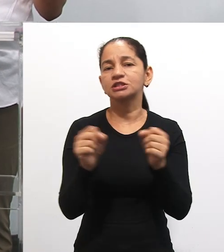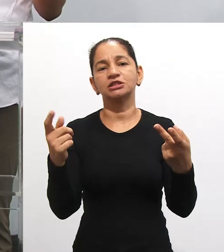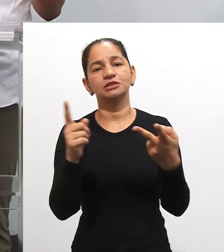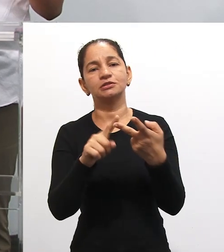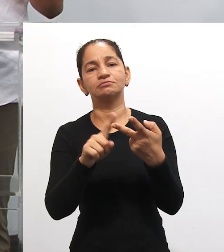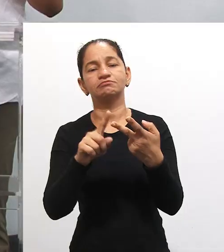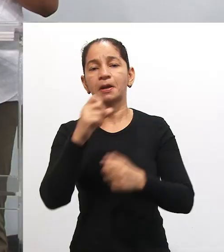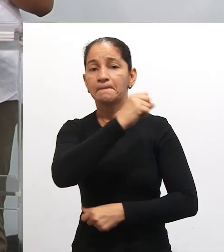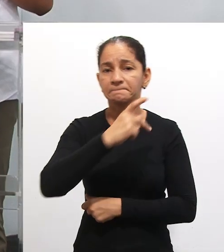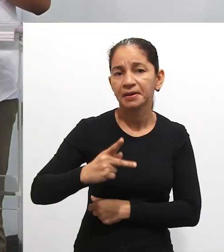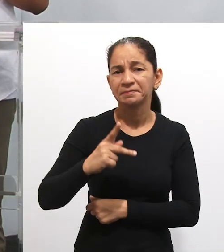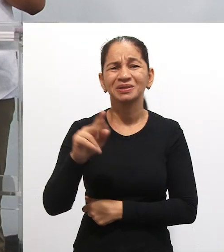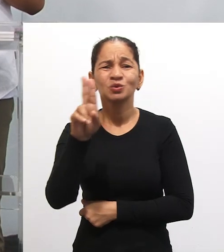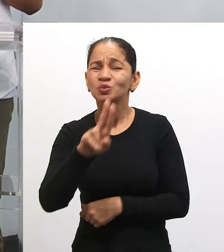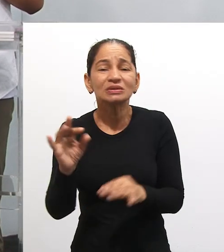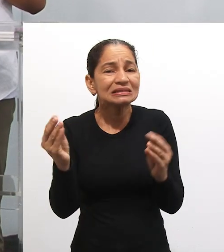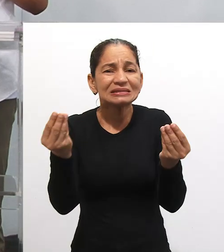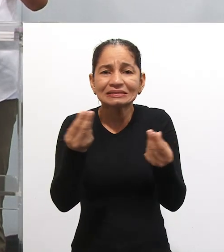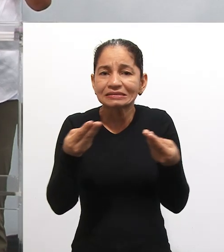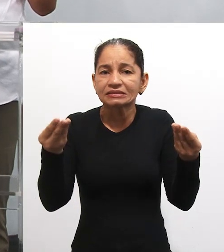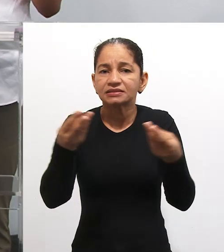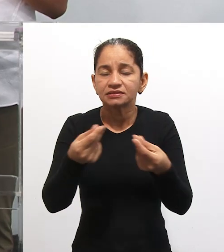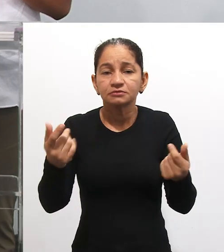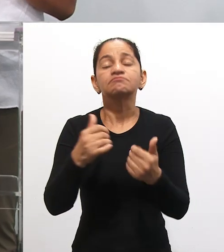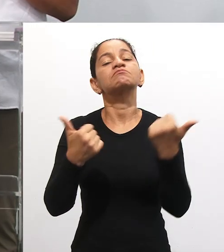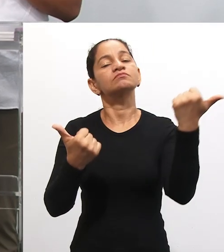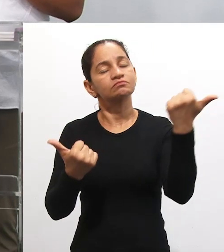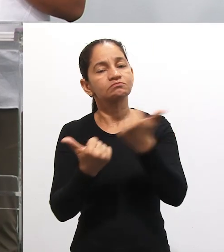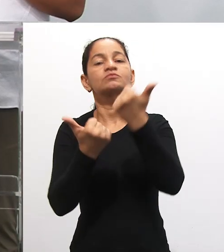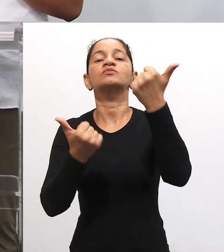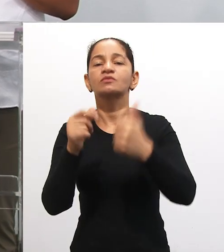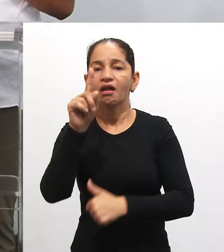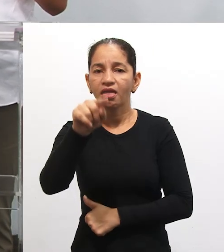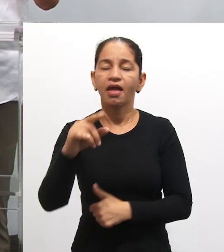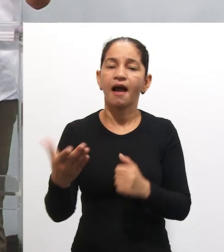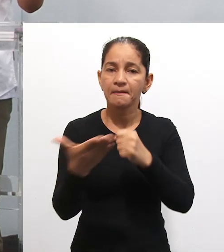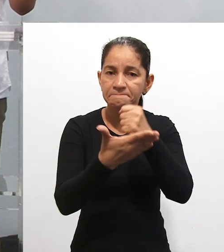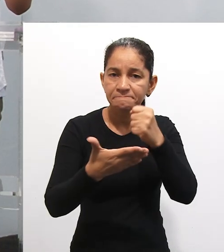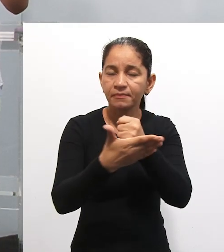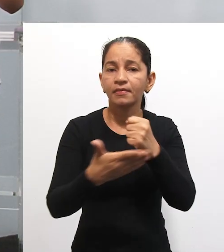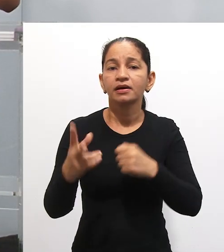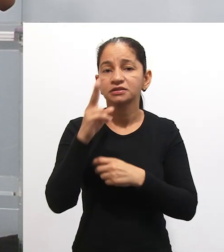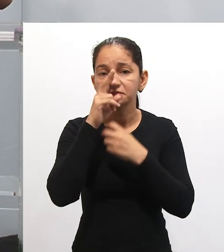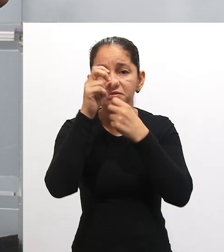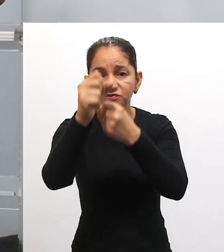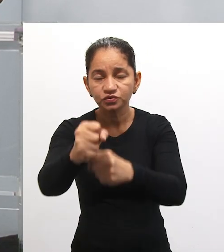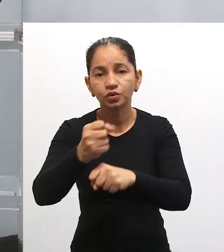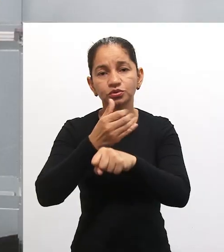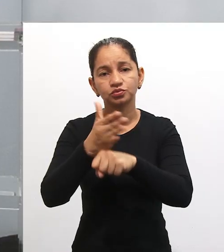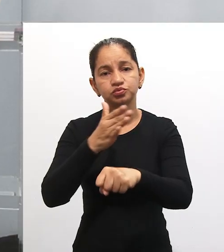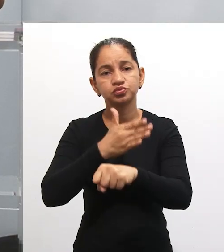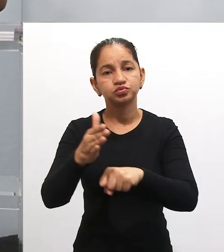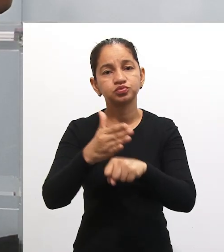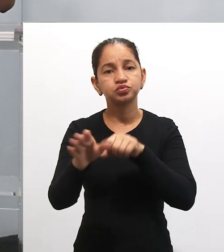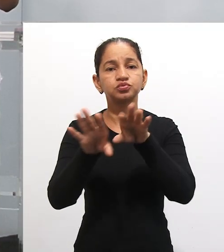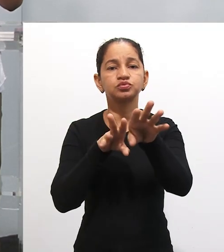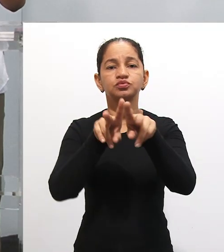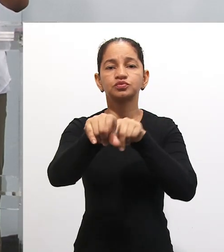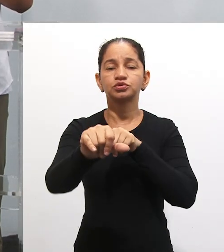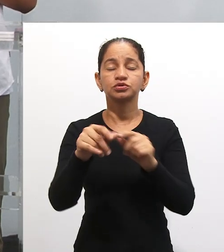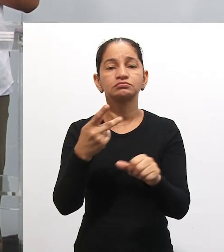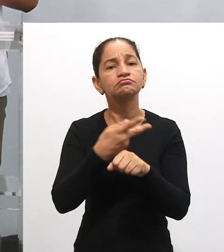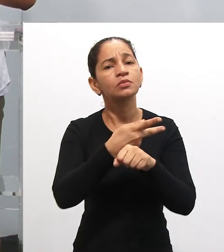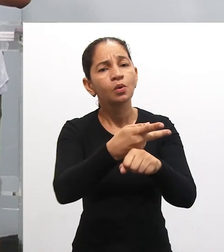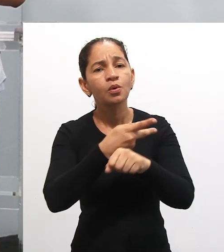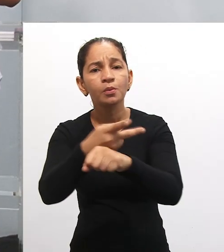aquela rede. E aí se faz necessário com que essa rede de tutores, professores, colaboradores estejam cada vez mais